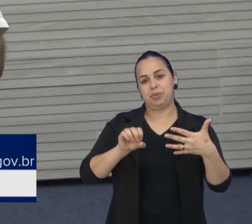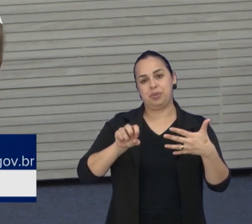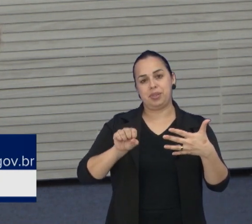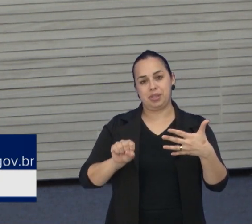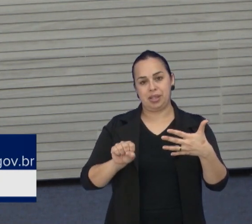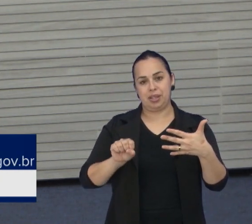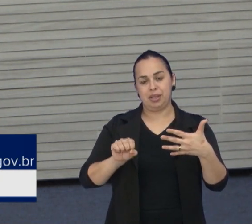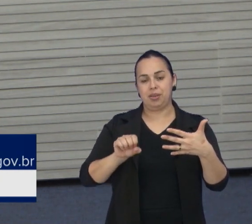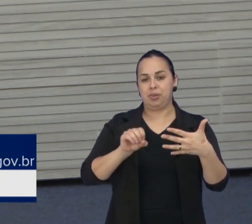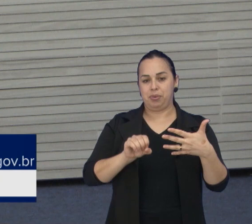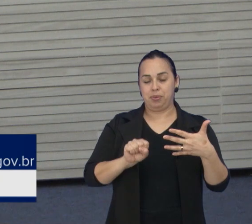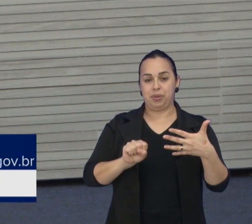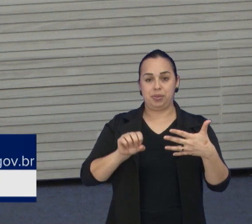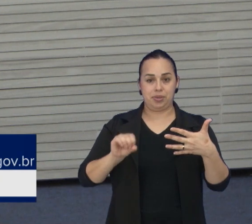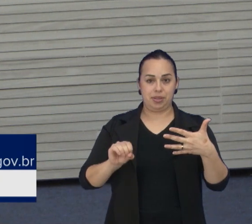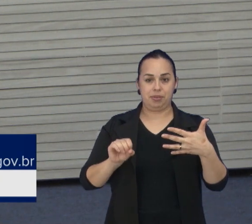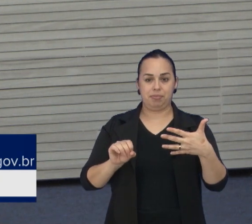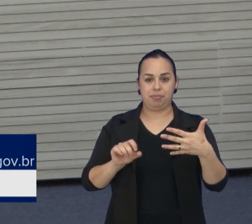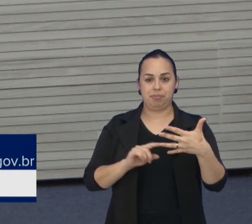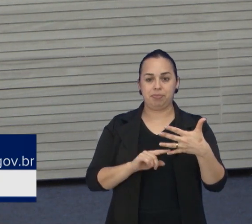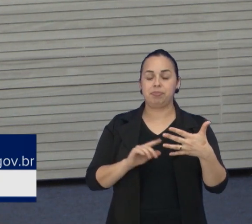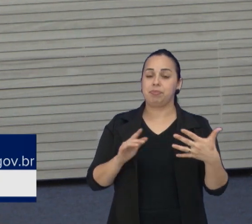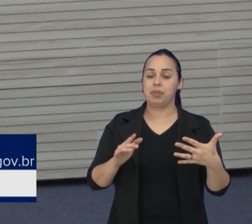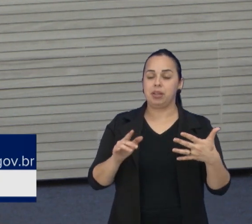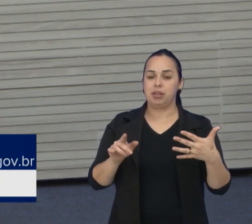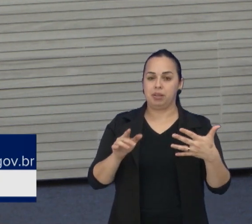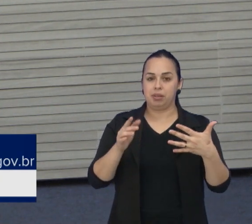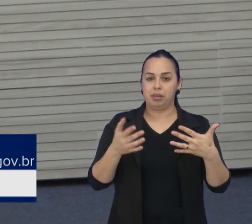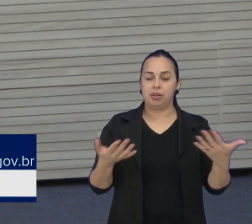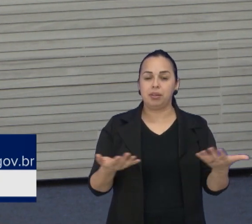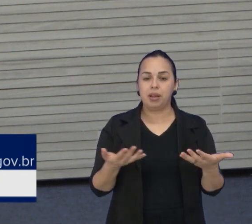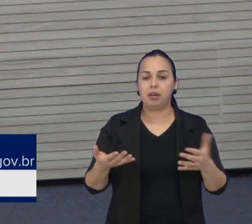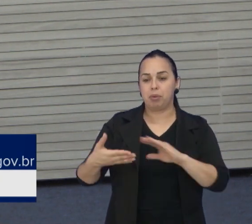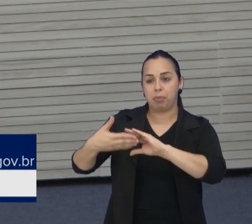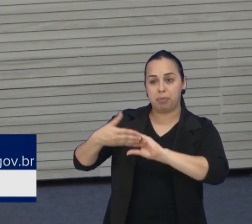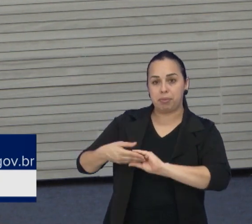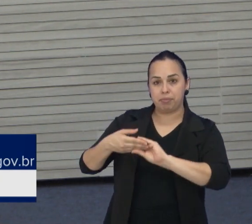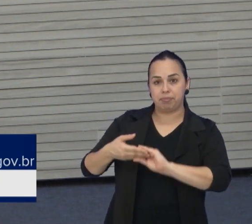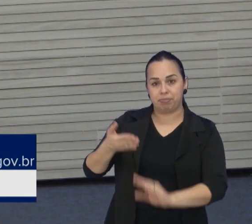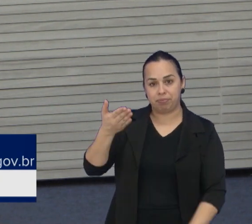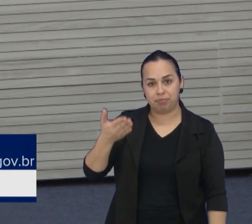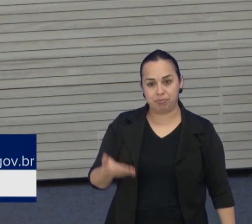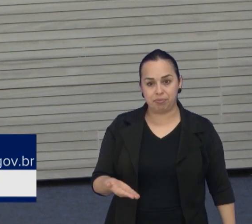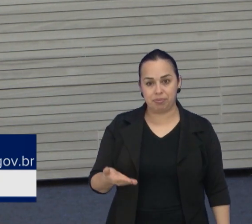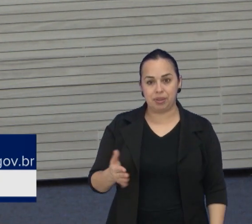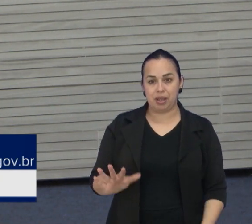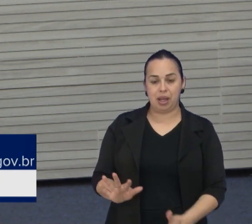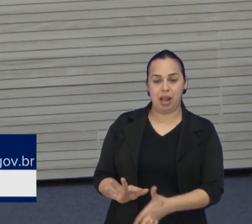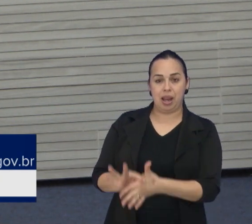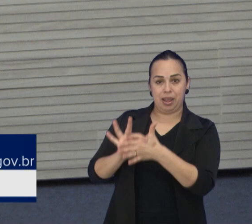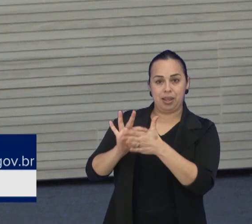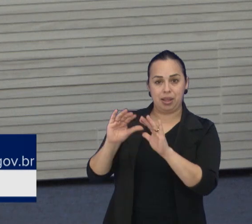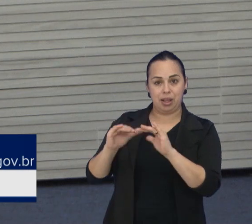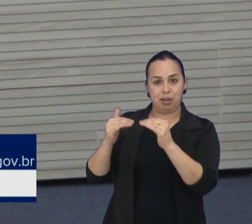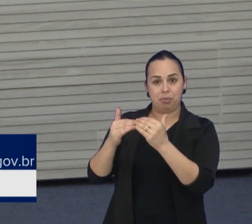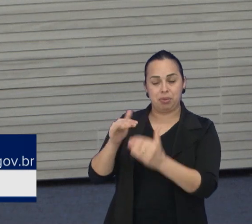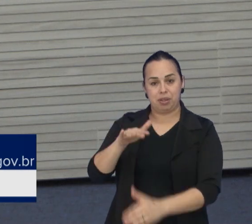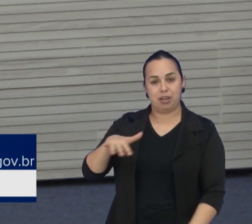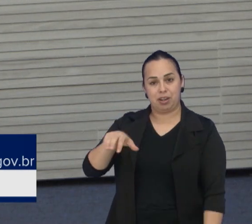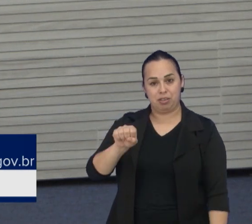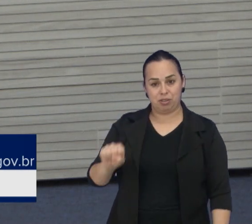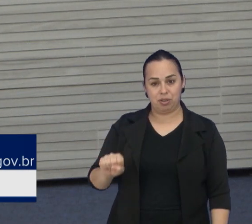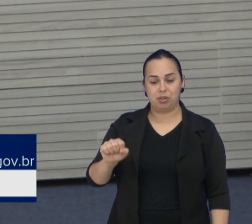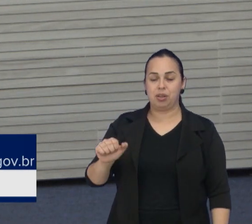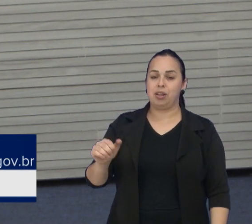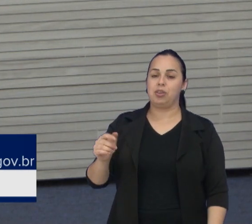6880/2024. E só para não deixar passar, senhor presidente, queria cumprimentar aqui a nossa grande líder comunitária da Zona Sul, a dona Graça,